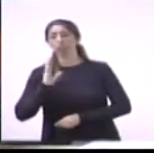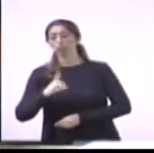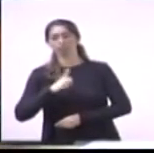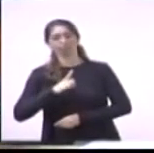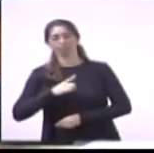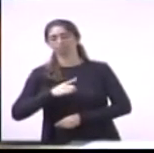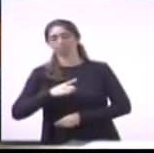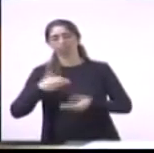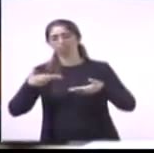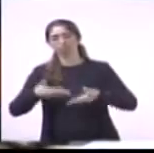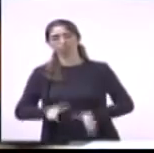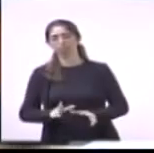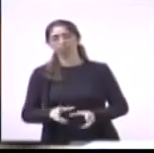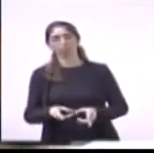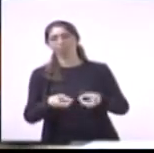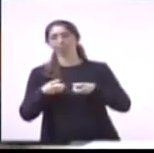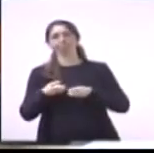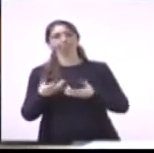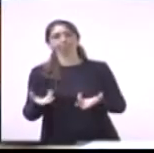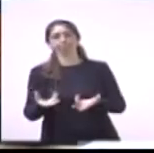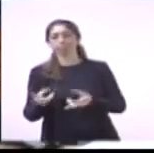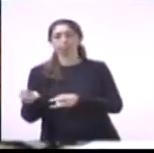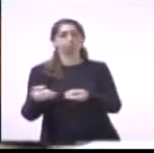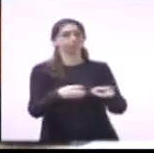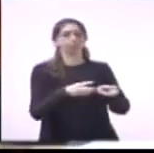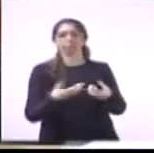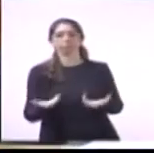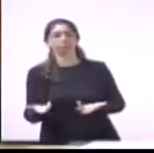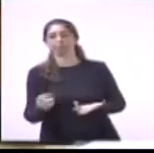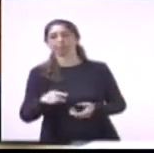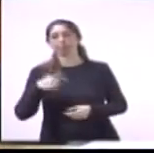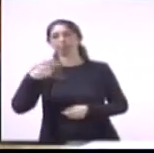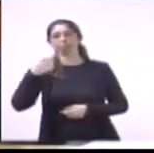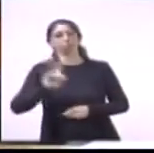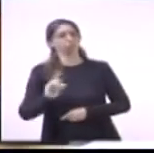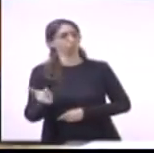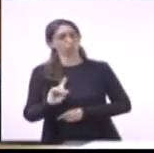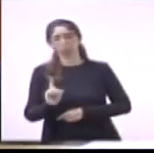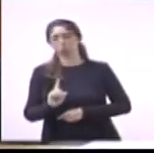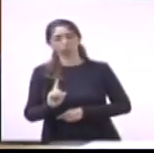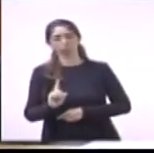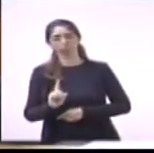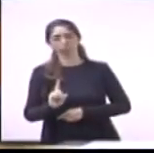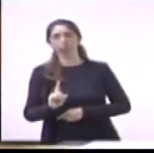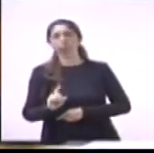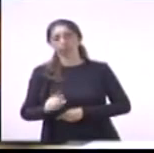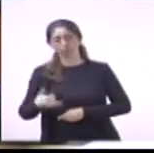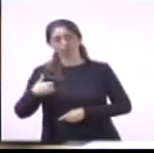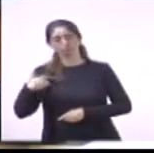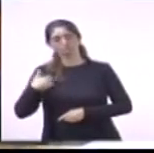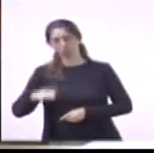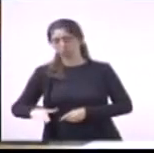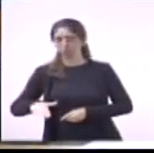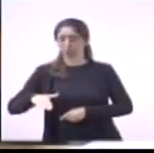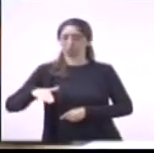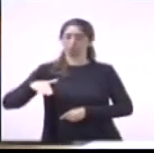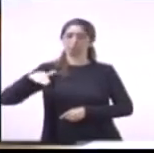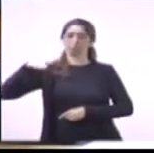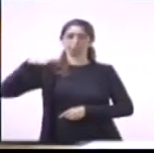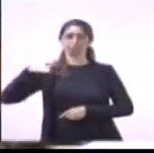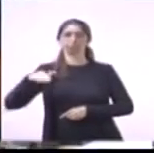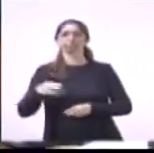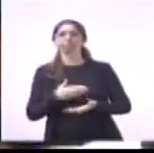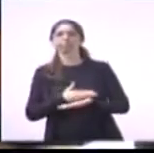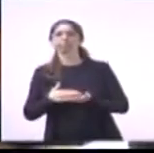homossexual, a lésbica, o transgênero, já se manifesta desde os primeiros anos, e